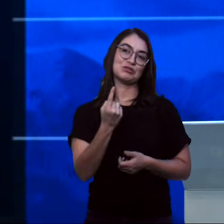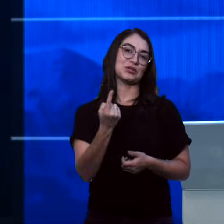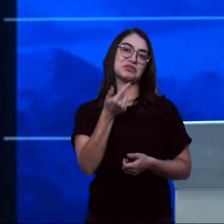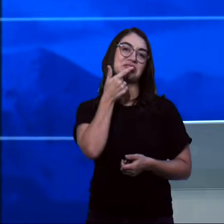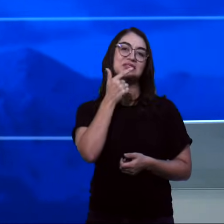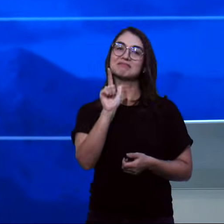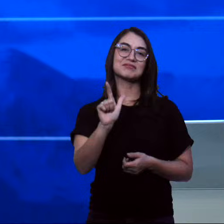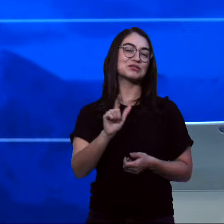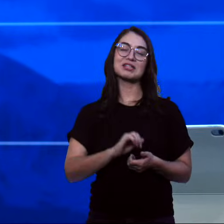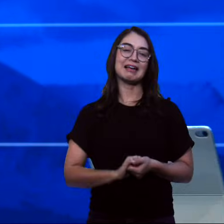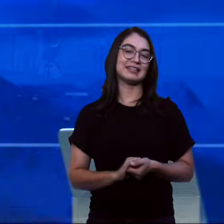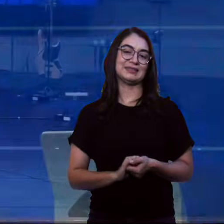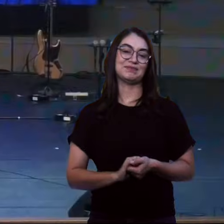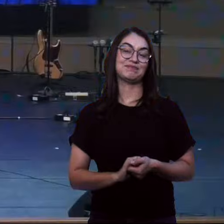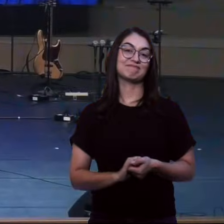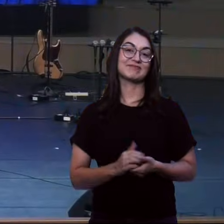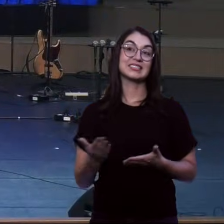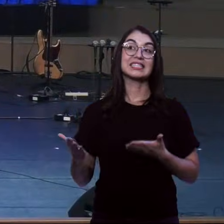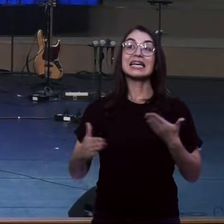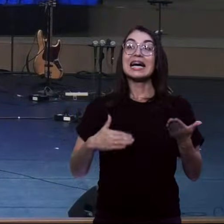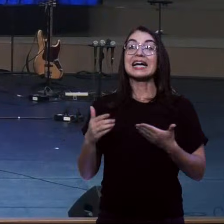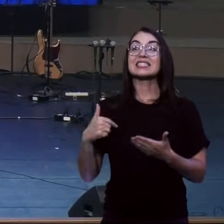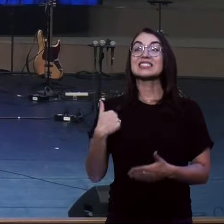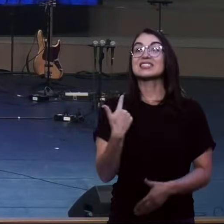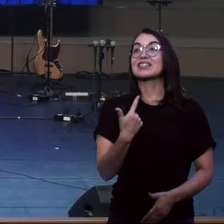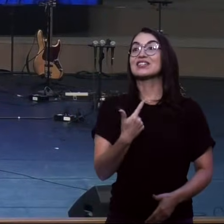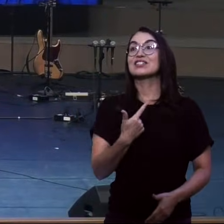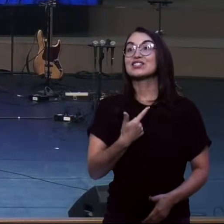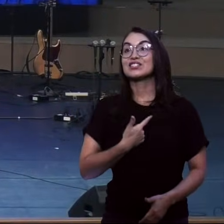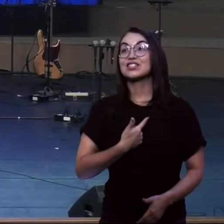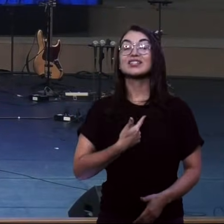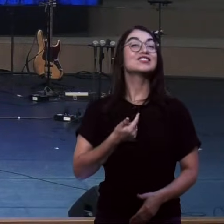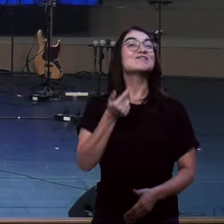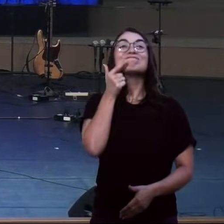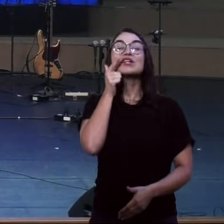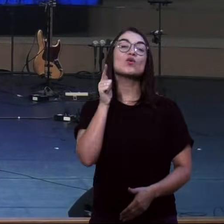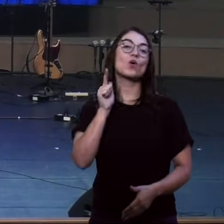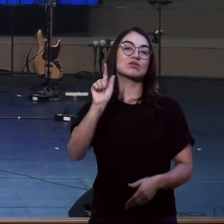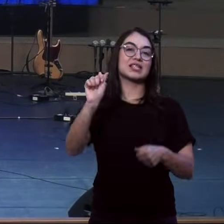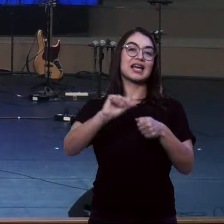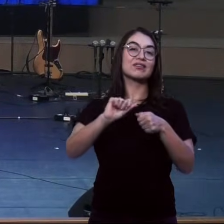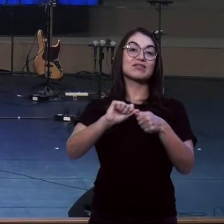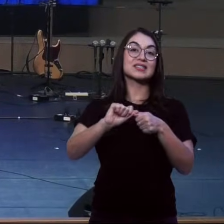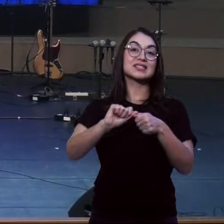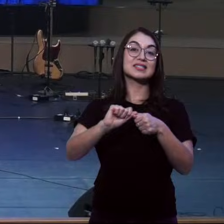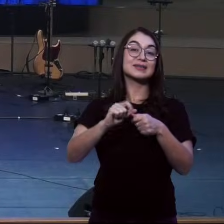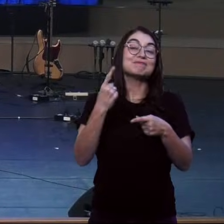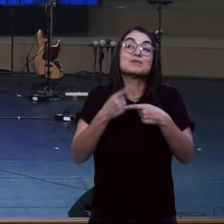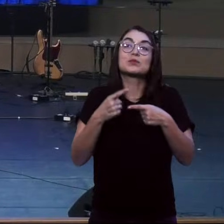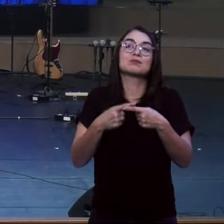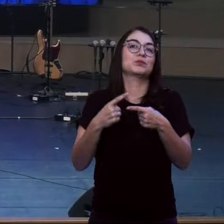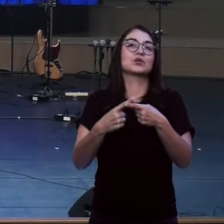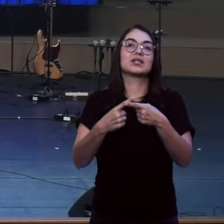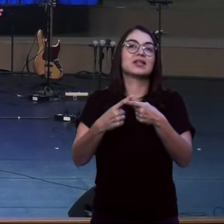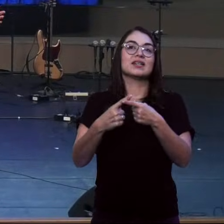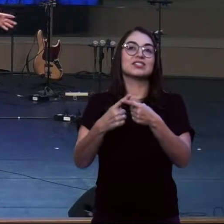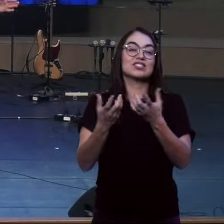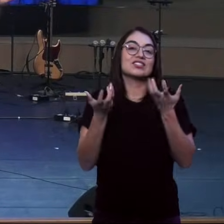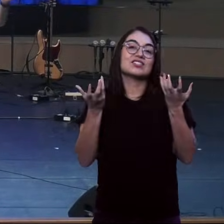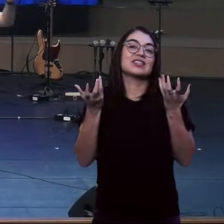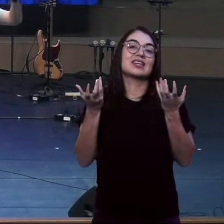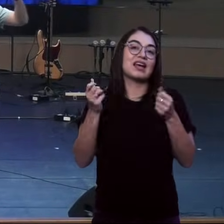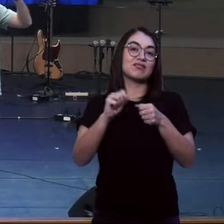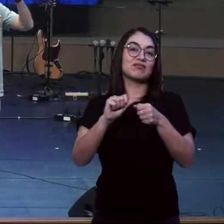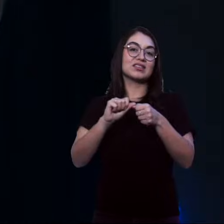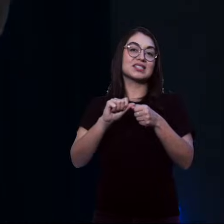gente estraga os planos de Deus tentando fazer na força do braço. Deus está falando, as montanhas que estão diante de você vão sair